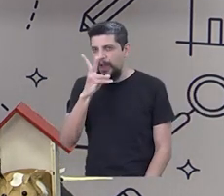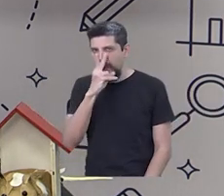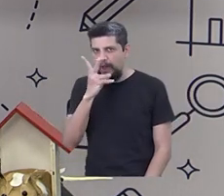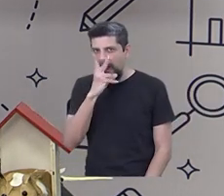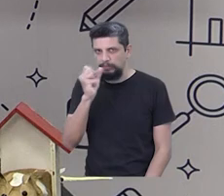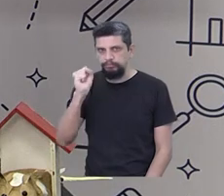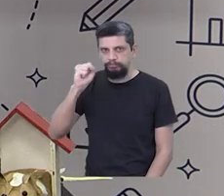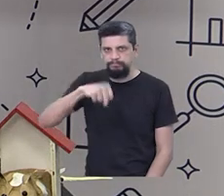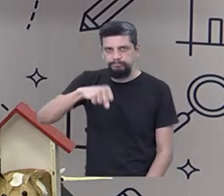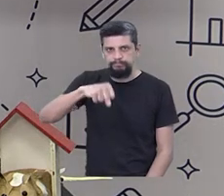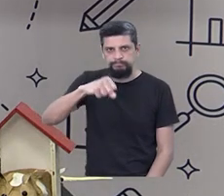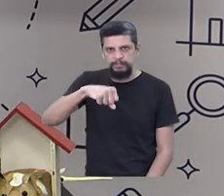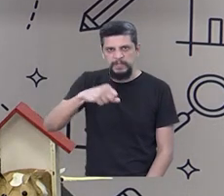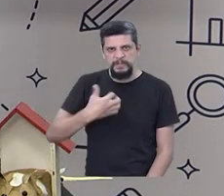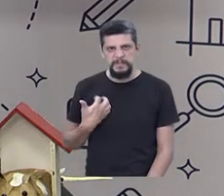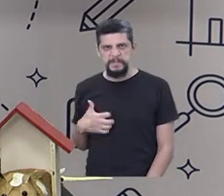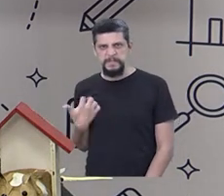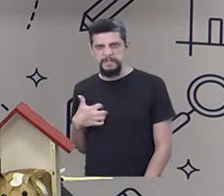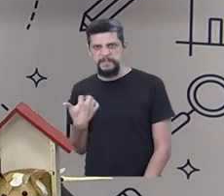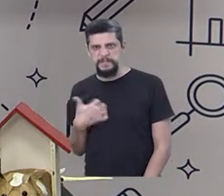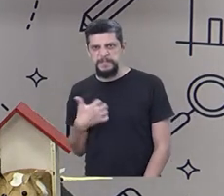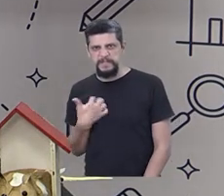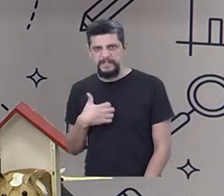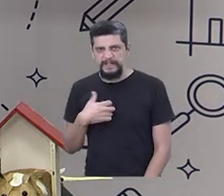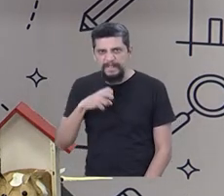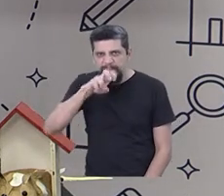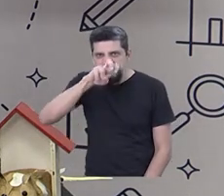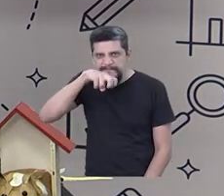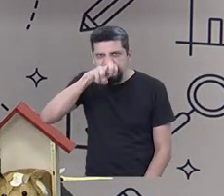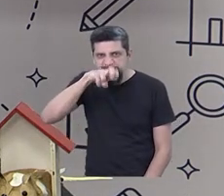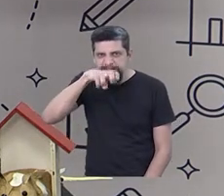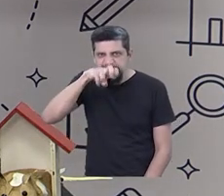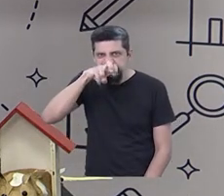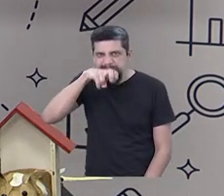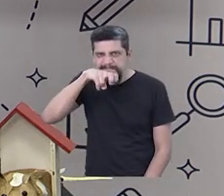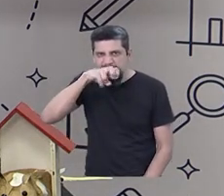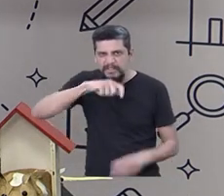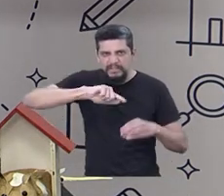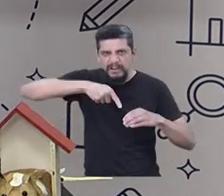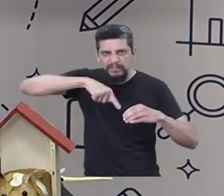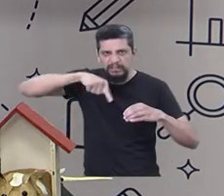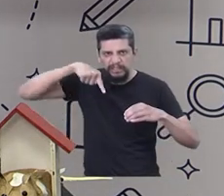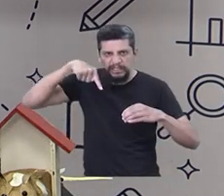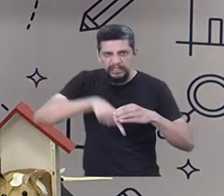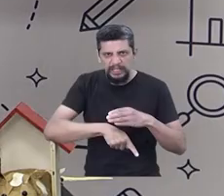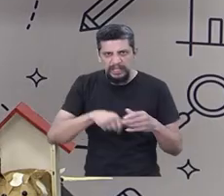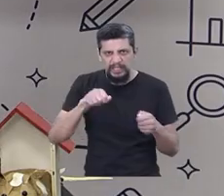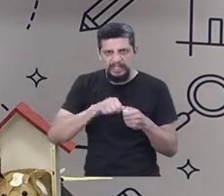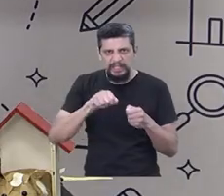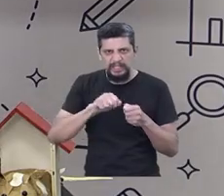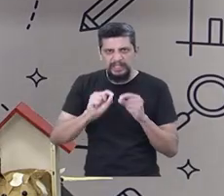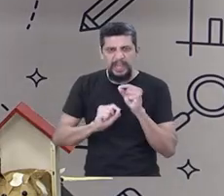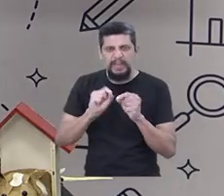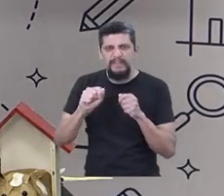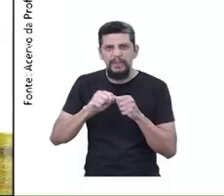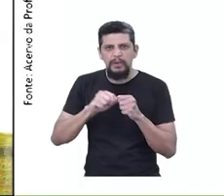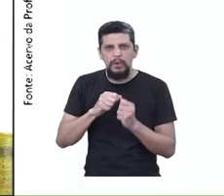sim, porque ela está indignada. Ela quer saber quem fez cocô na cabeça